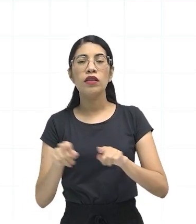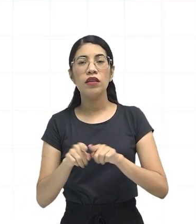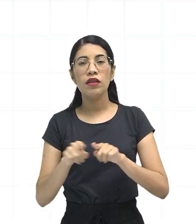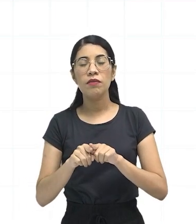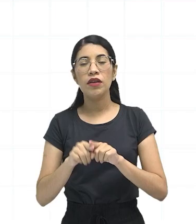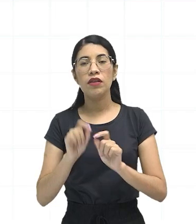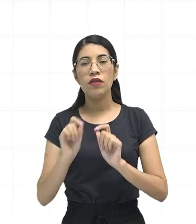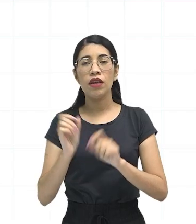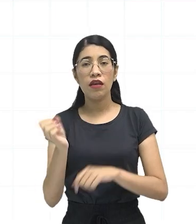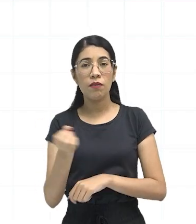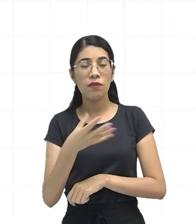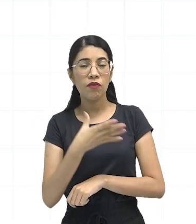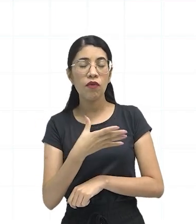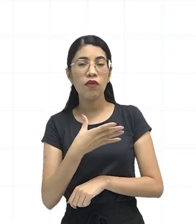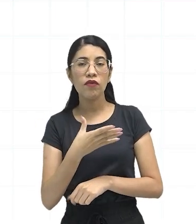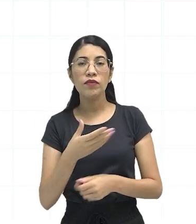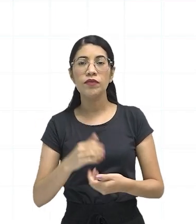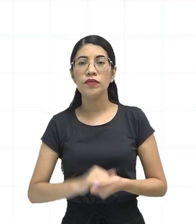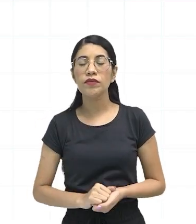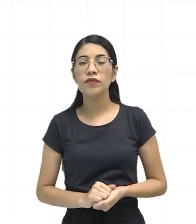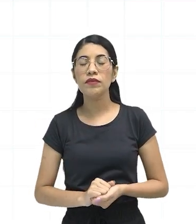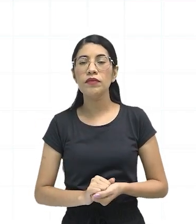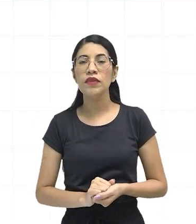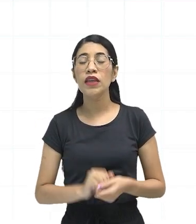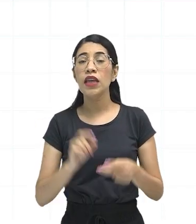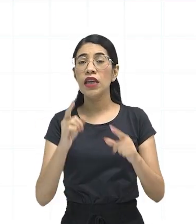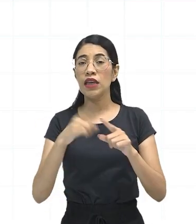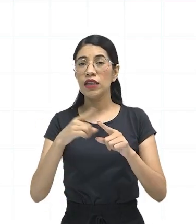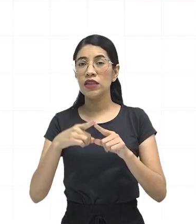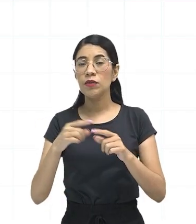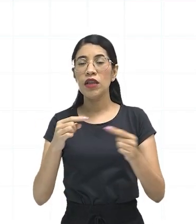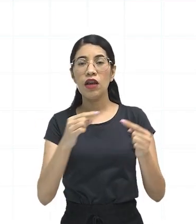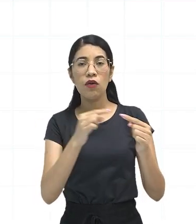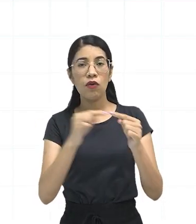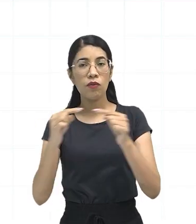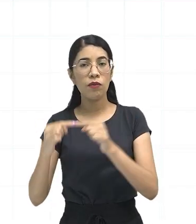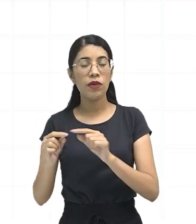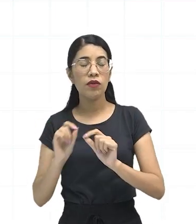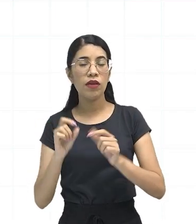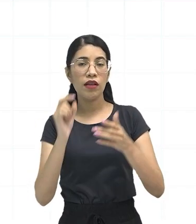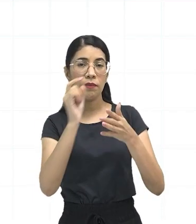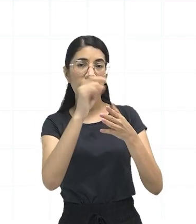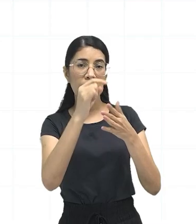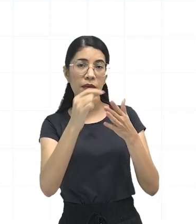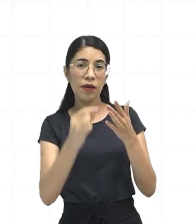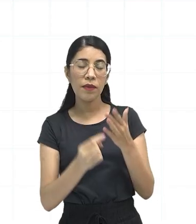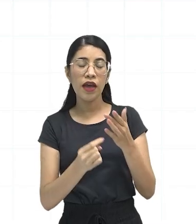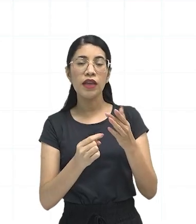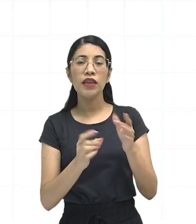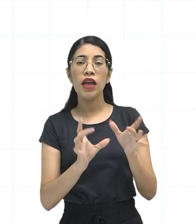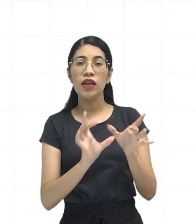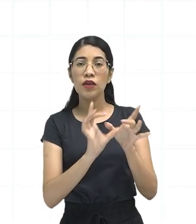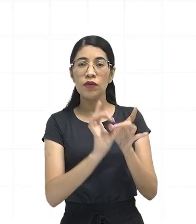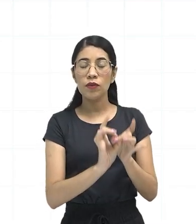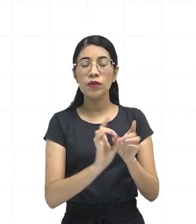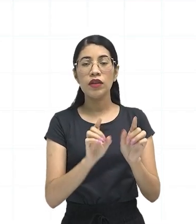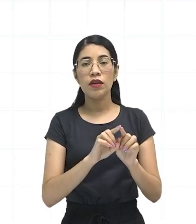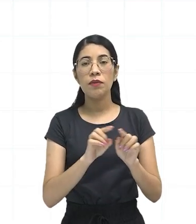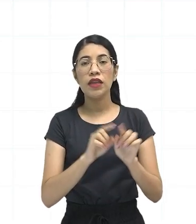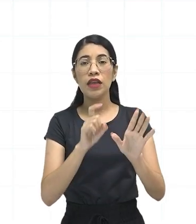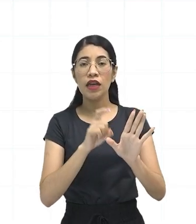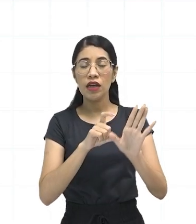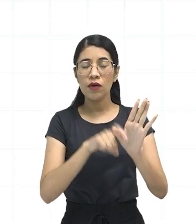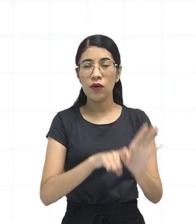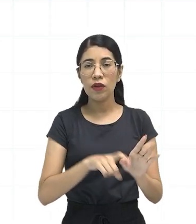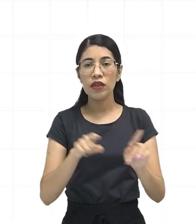de capoeira moderna. Essa capoeira, ela vai combinar elementos da capoeira de Angola e da